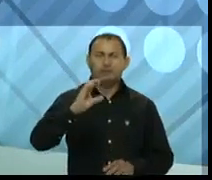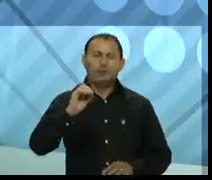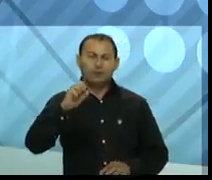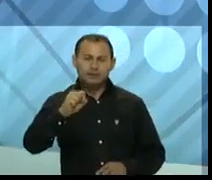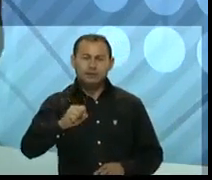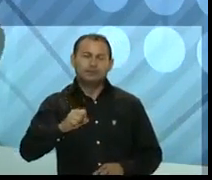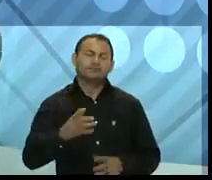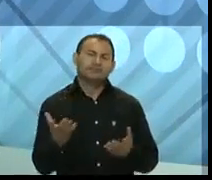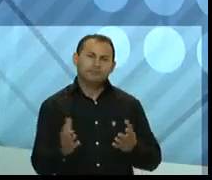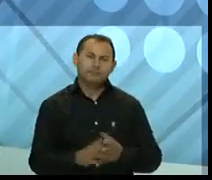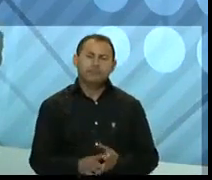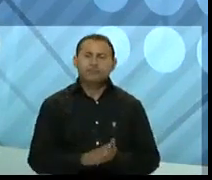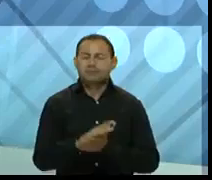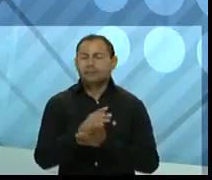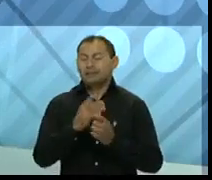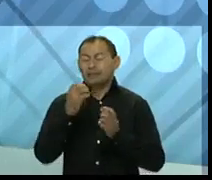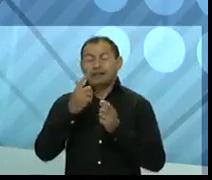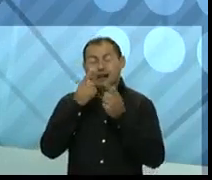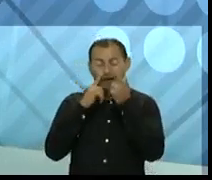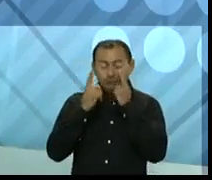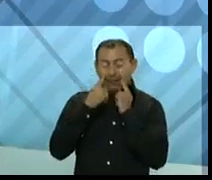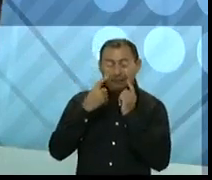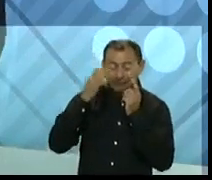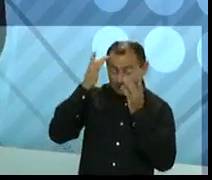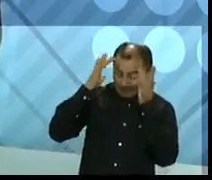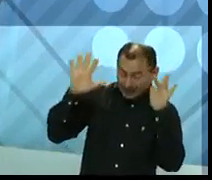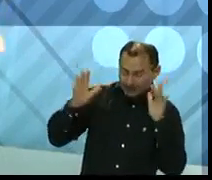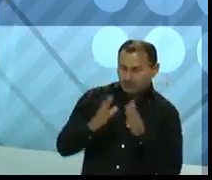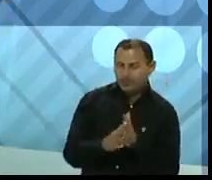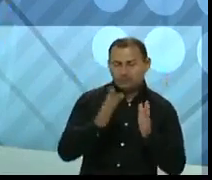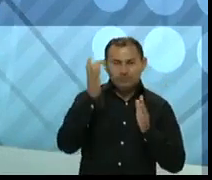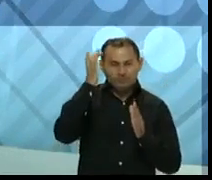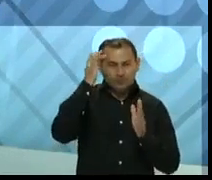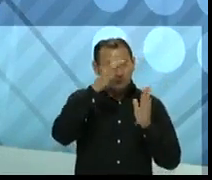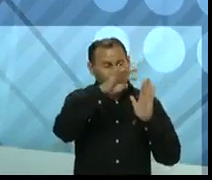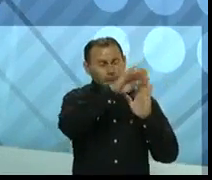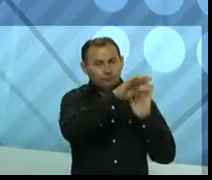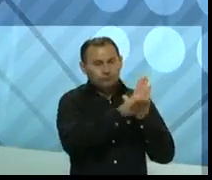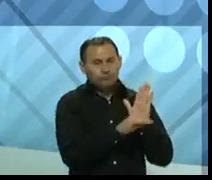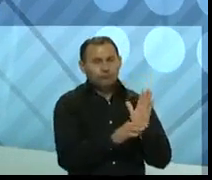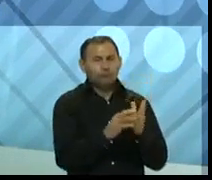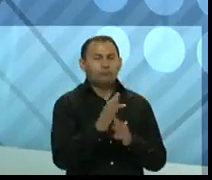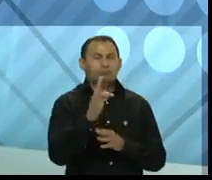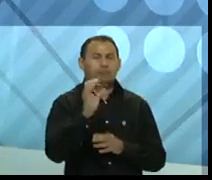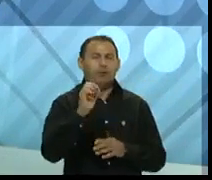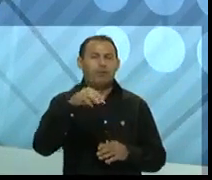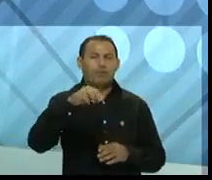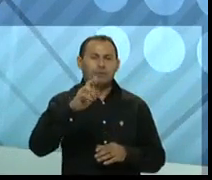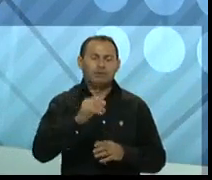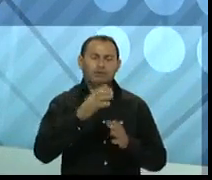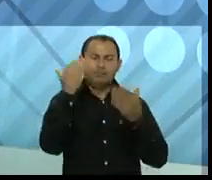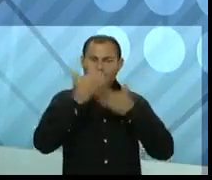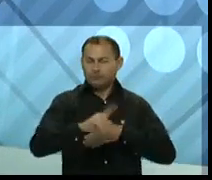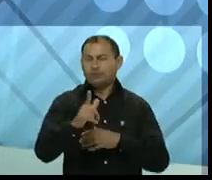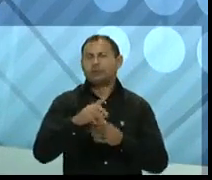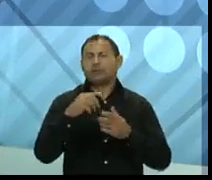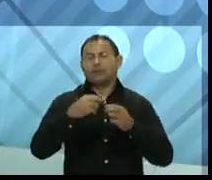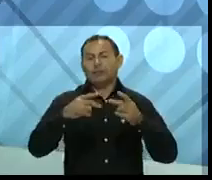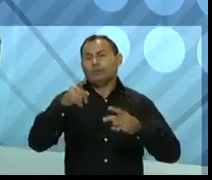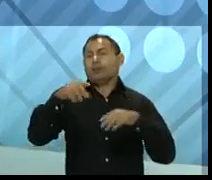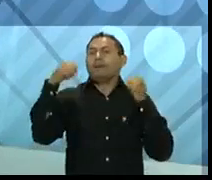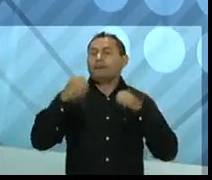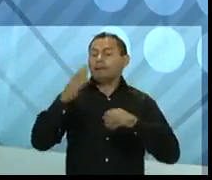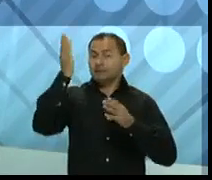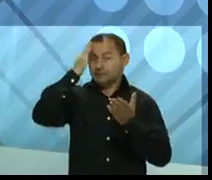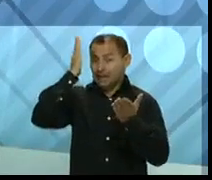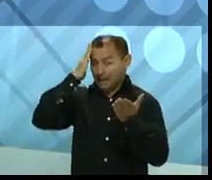E assim, sem choro, não vai ter formulário que vai ter derivada de seno e cosseno na prova. Então, é algo que eu preciso que você saiba,